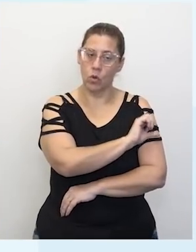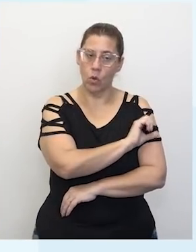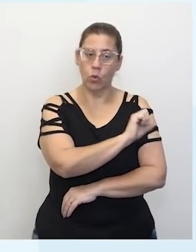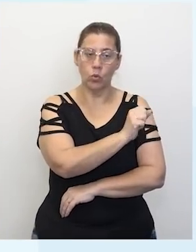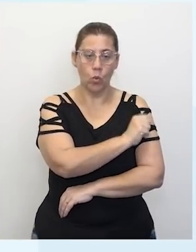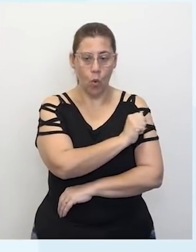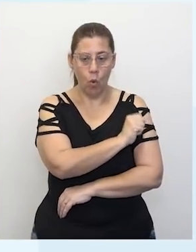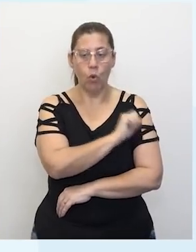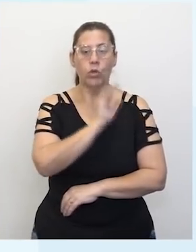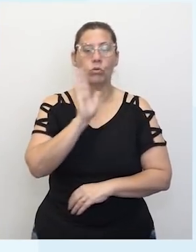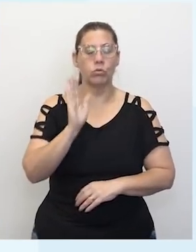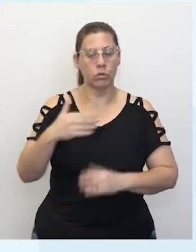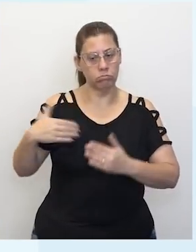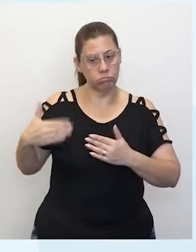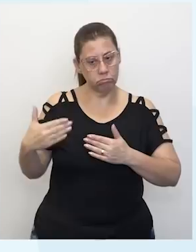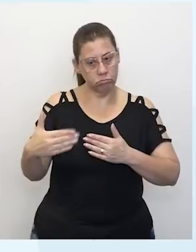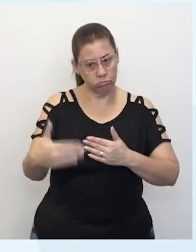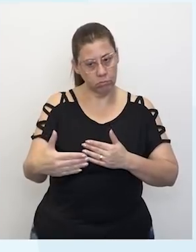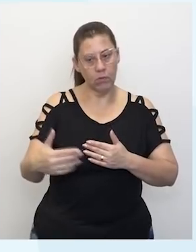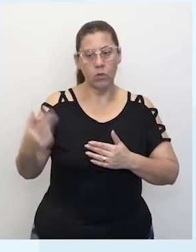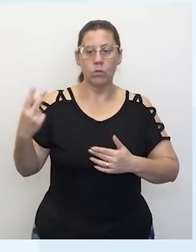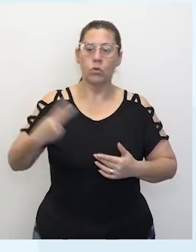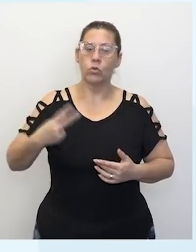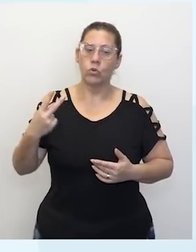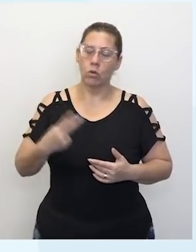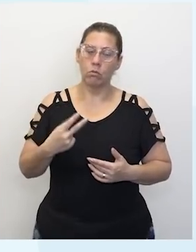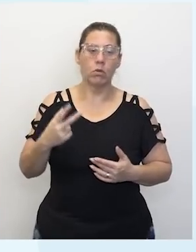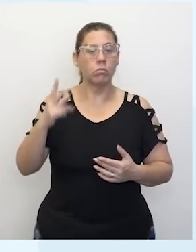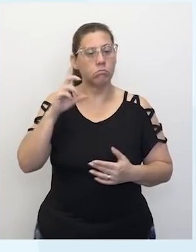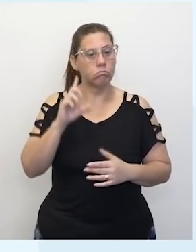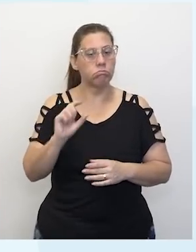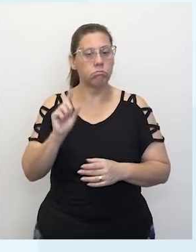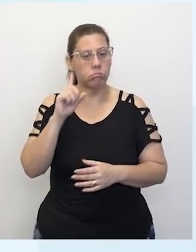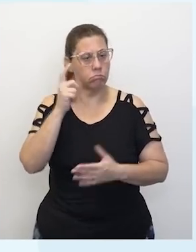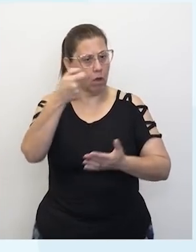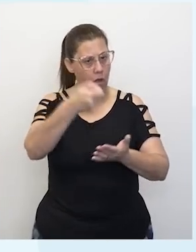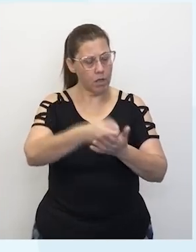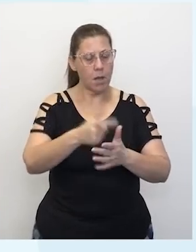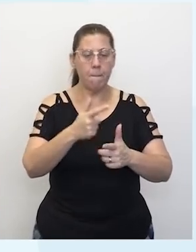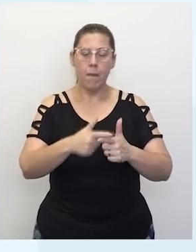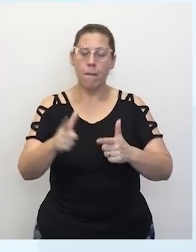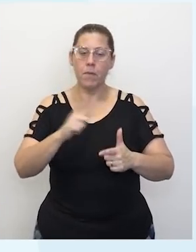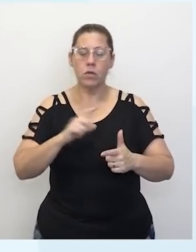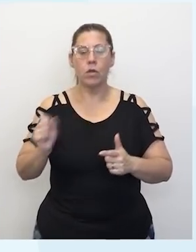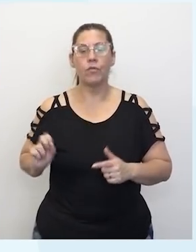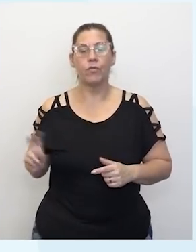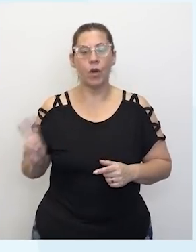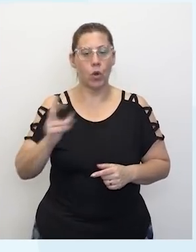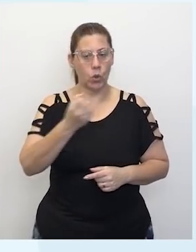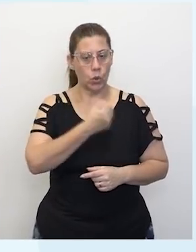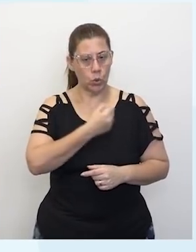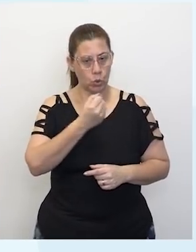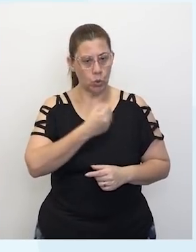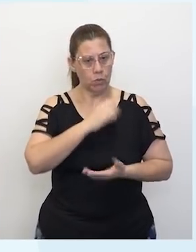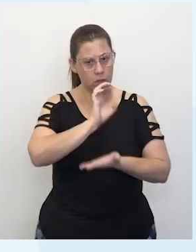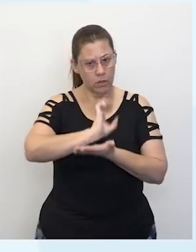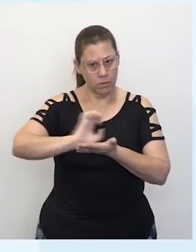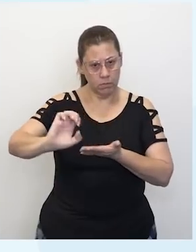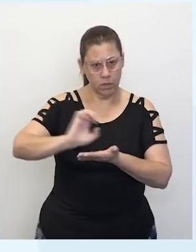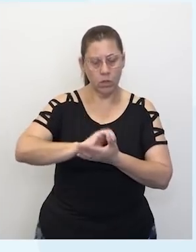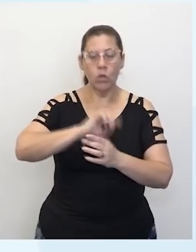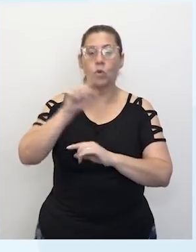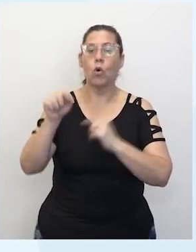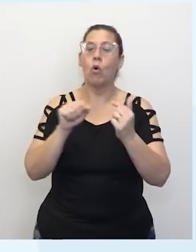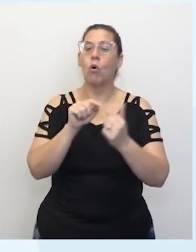estava trabalhando aí na sequência 2, não é isso? Sobre resolver situações, problemas que envolvem valor numérico de expressões. E o nosso